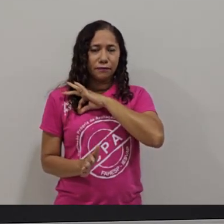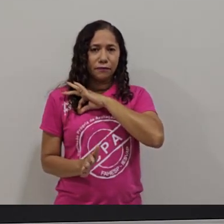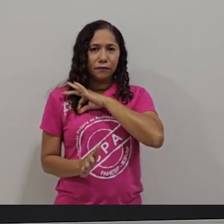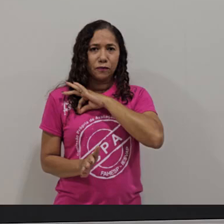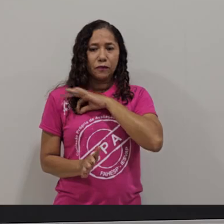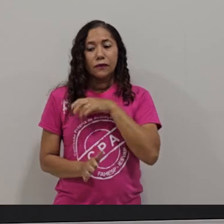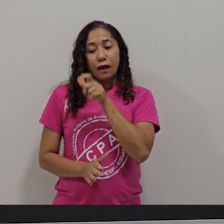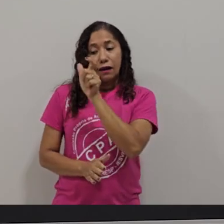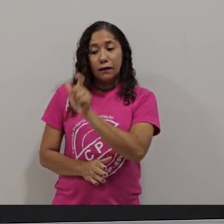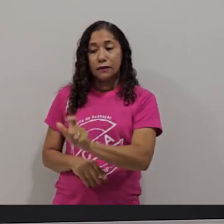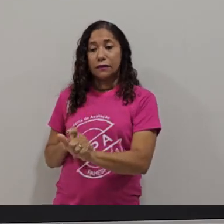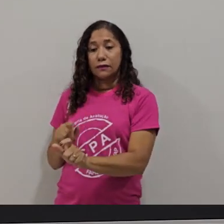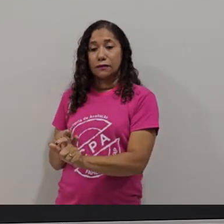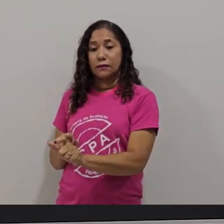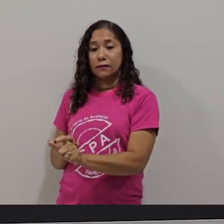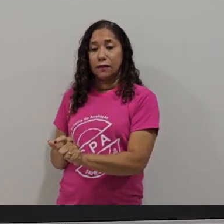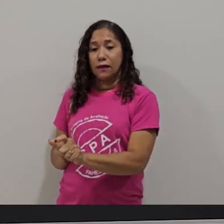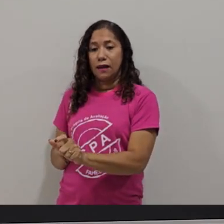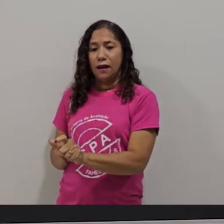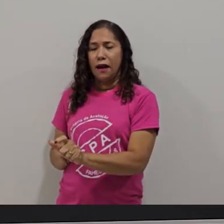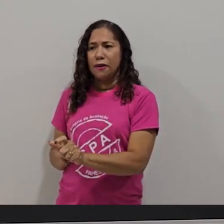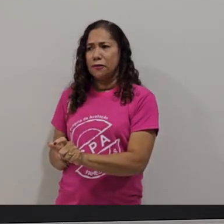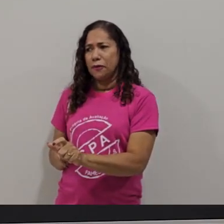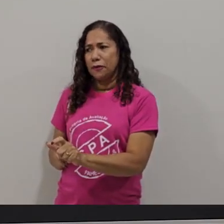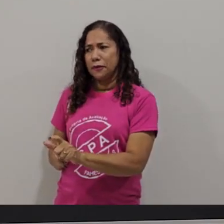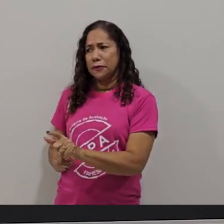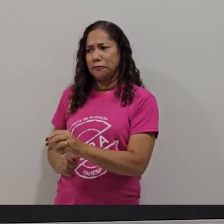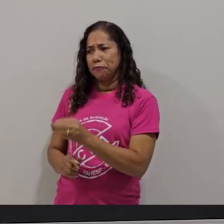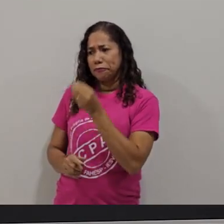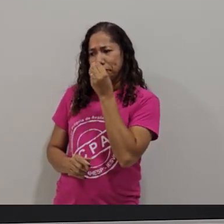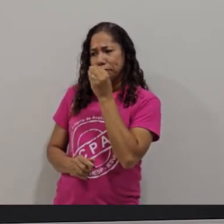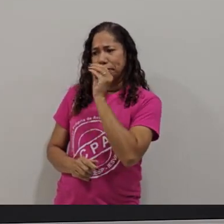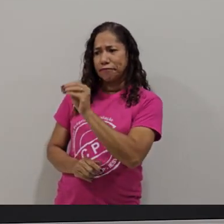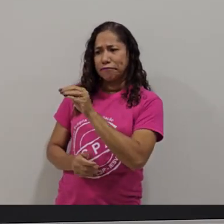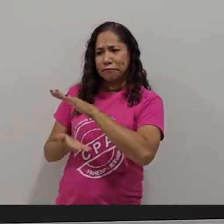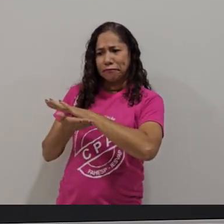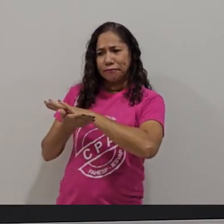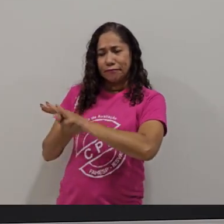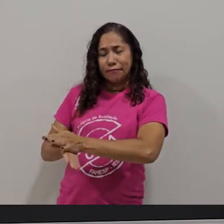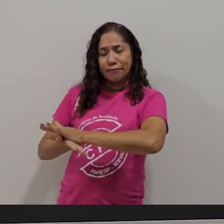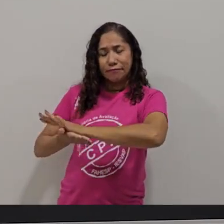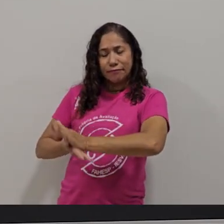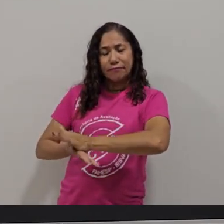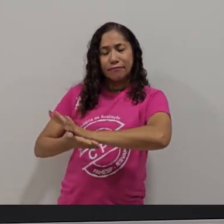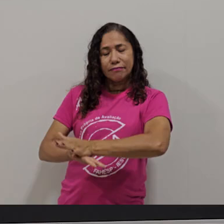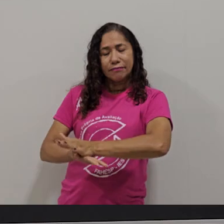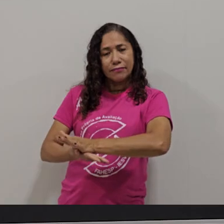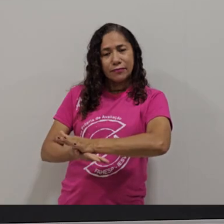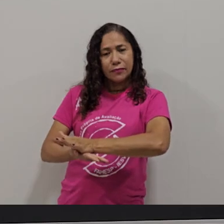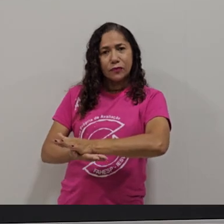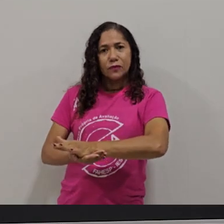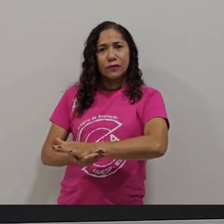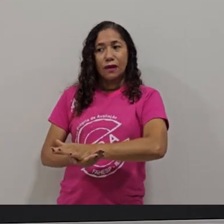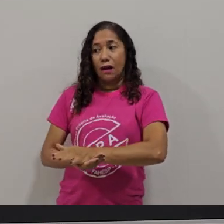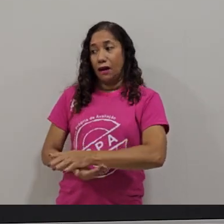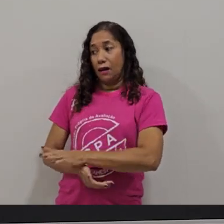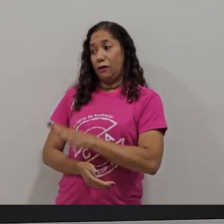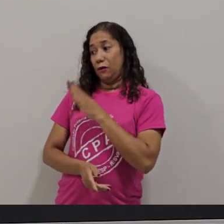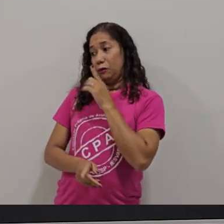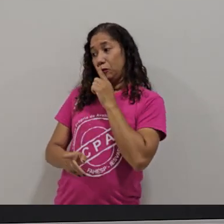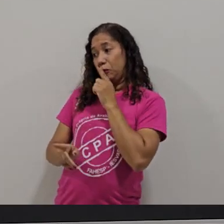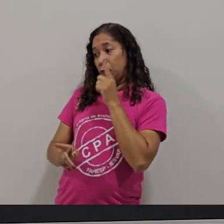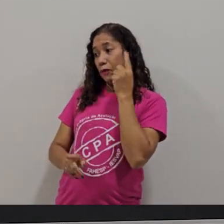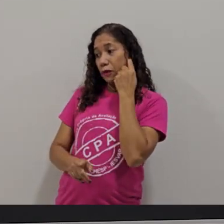ele ainda tem aquela questão pejorativa do atendimento, né? Ah, o mudinho